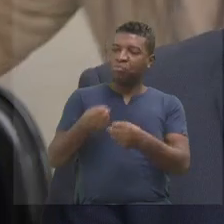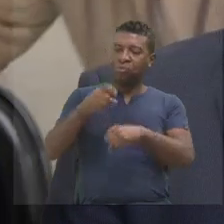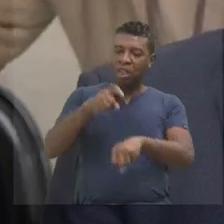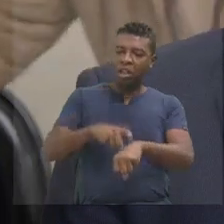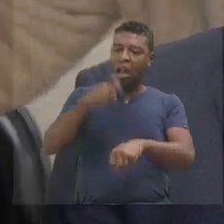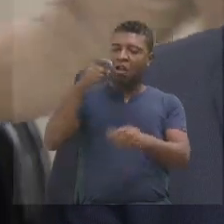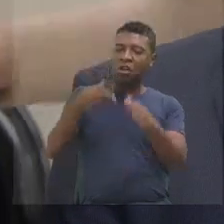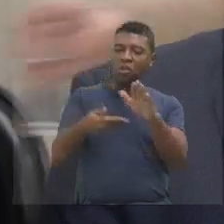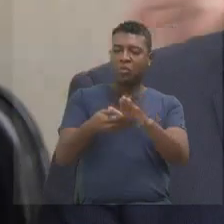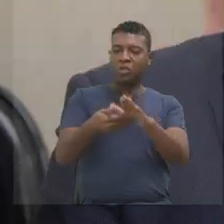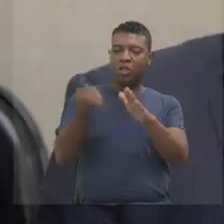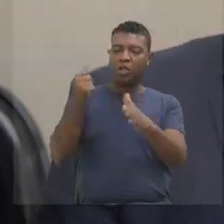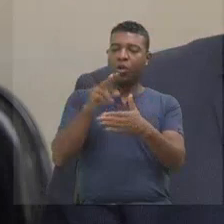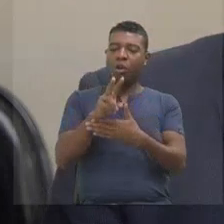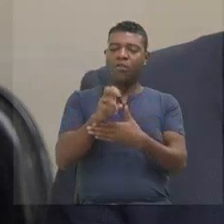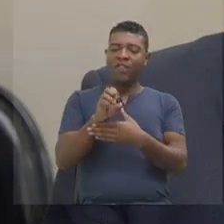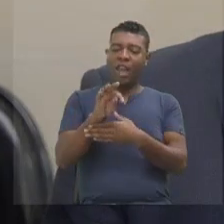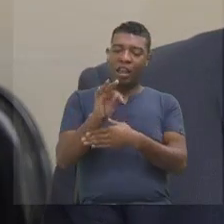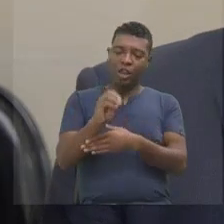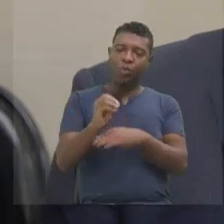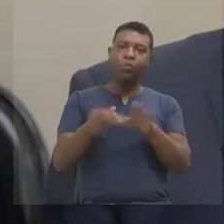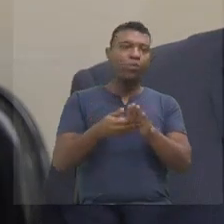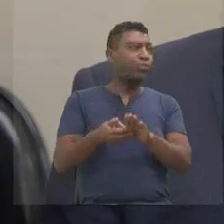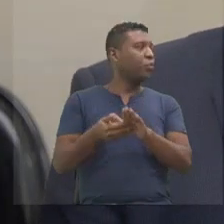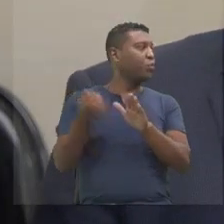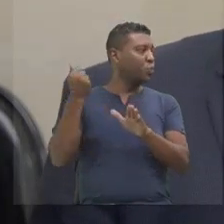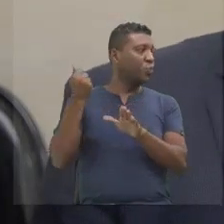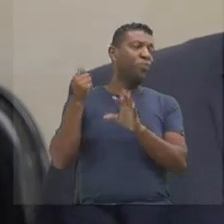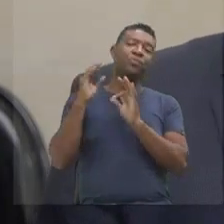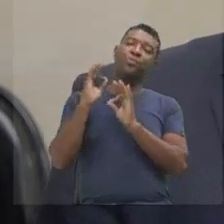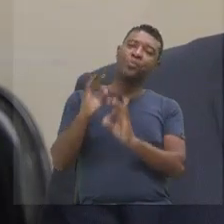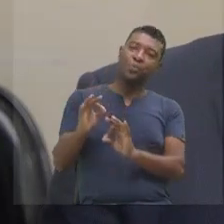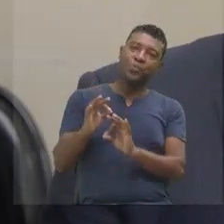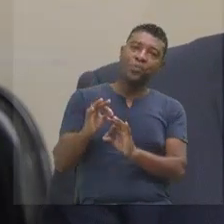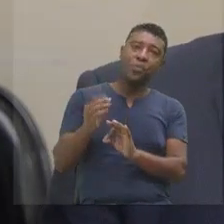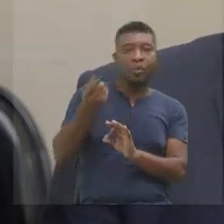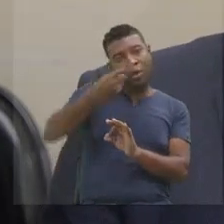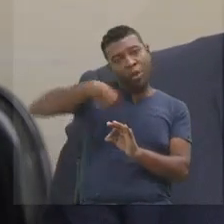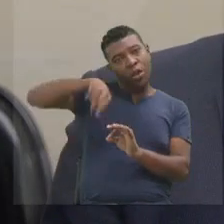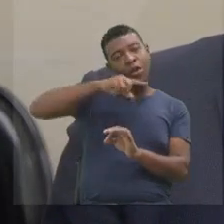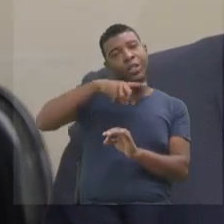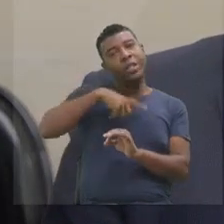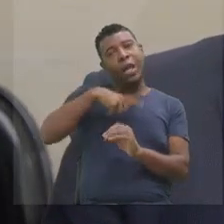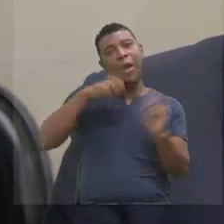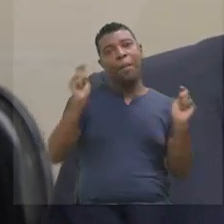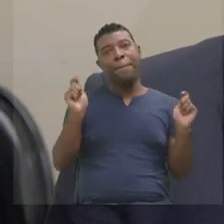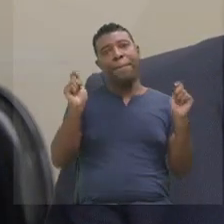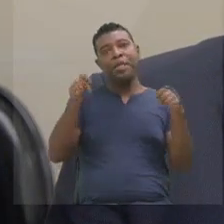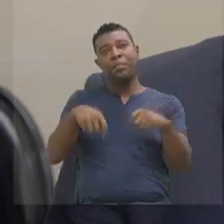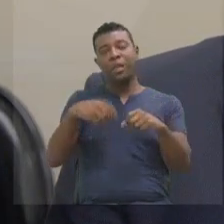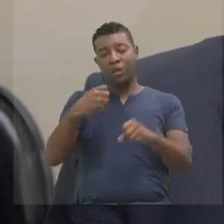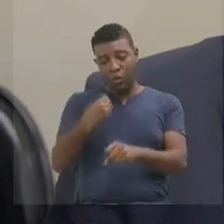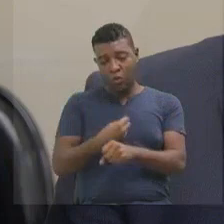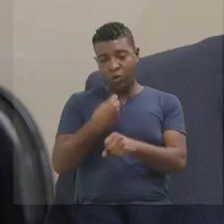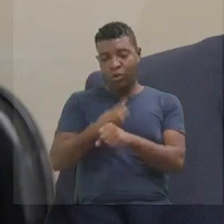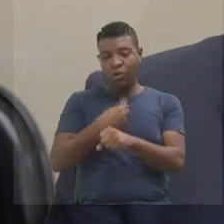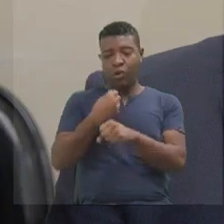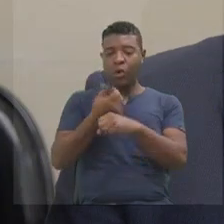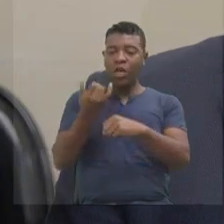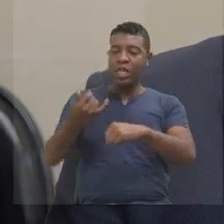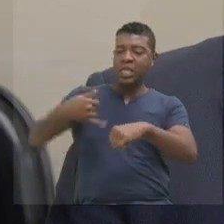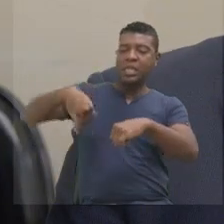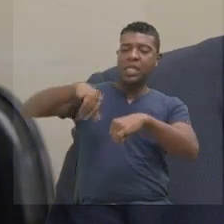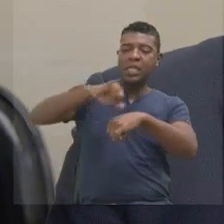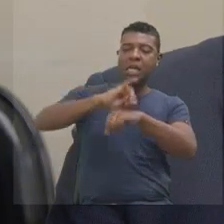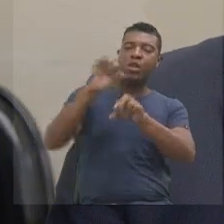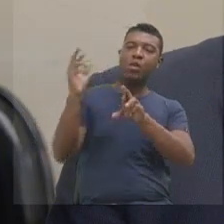o reto Então hoje nós podemos sim temos a possibilidade de construir o centro de referência para os autistas então